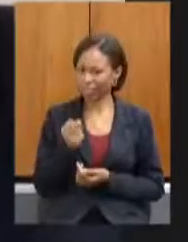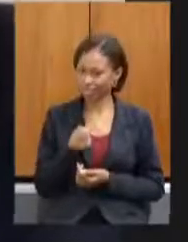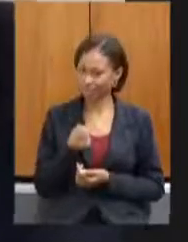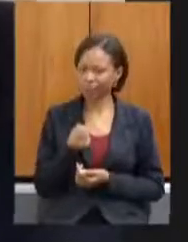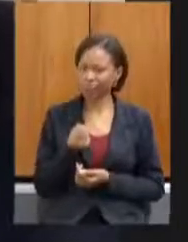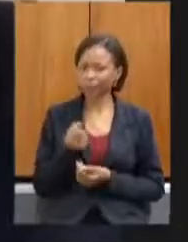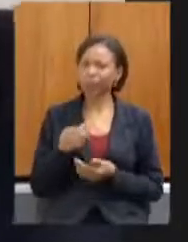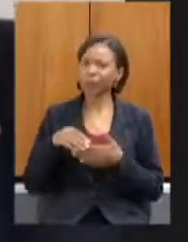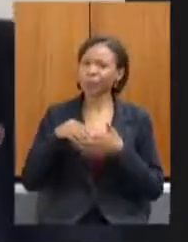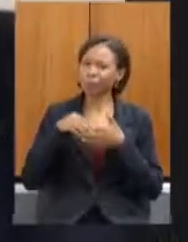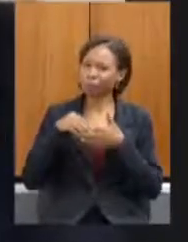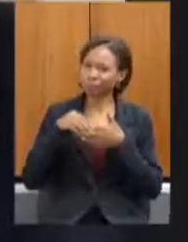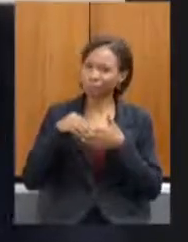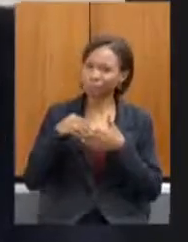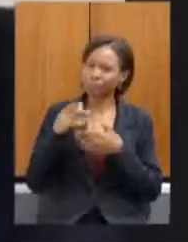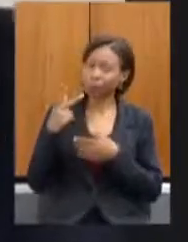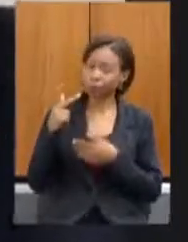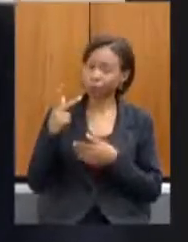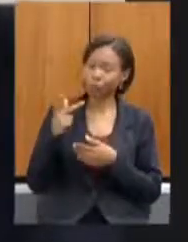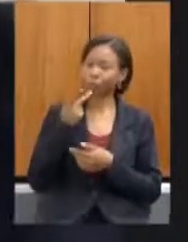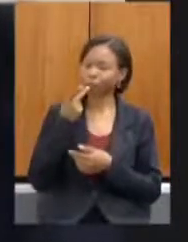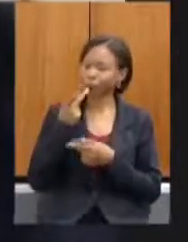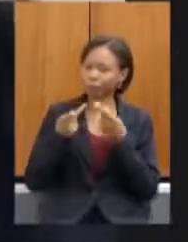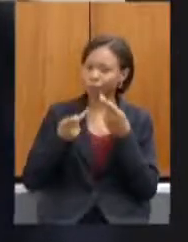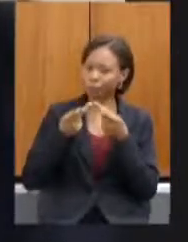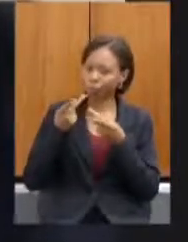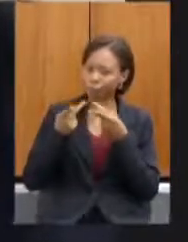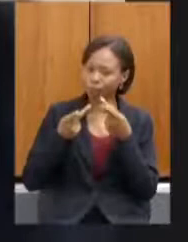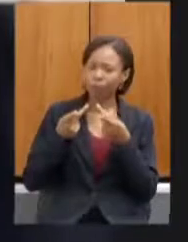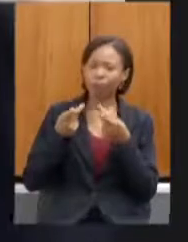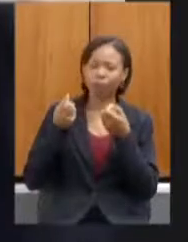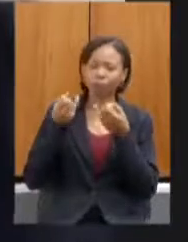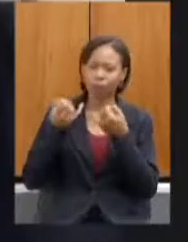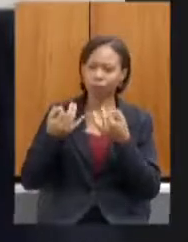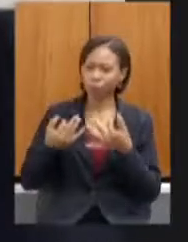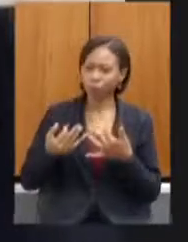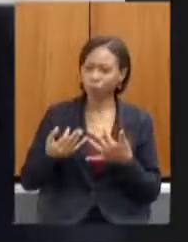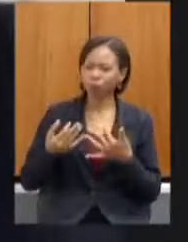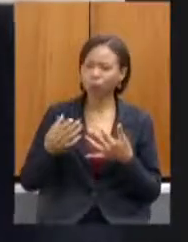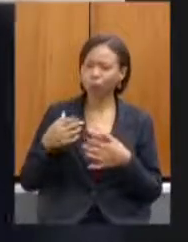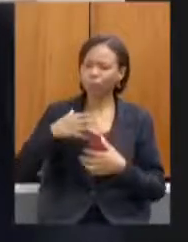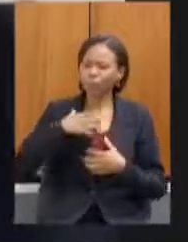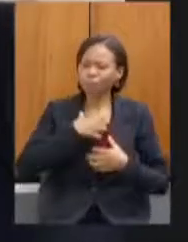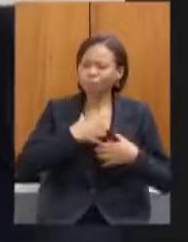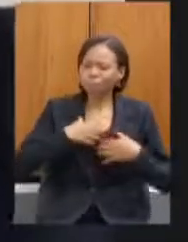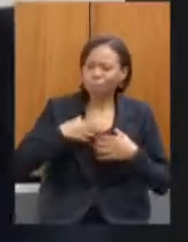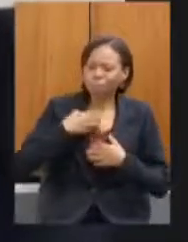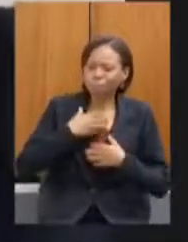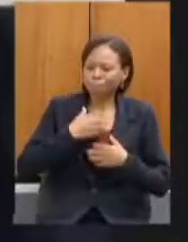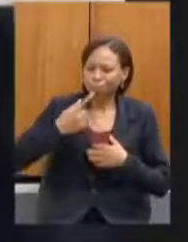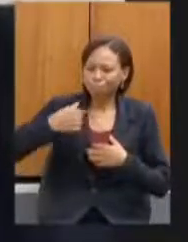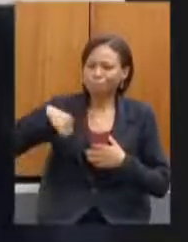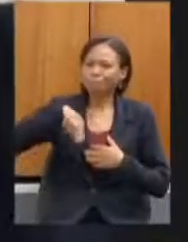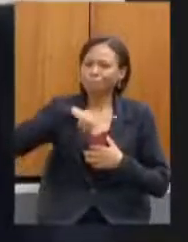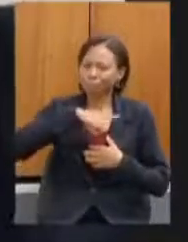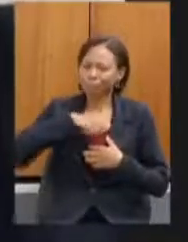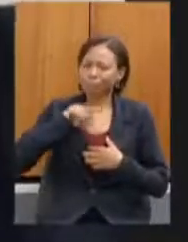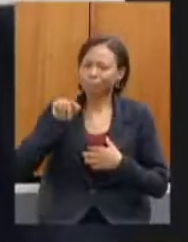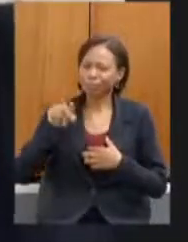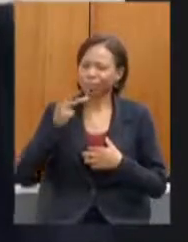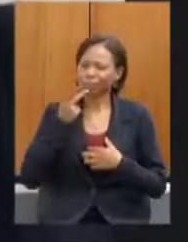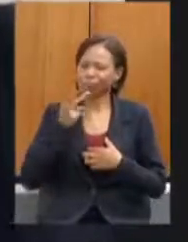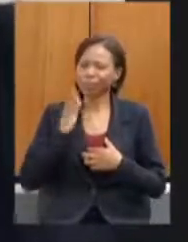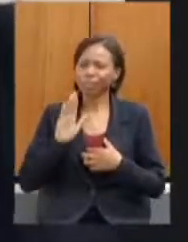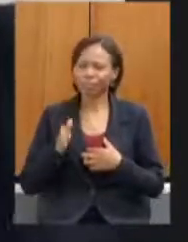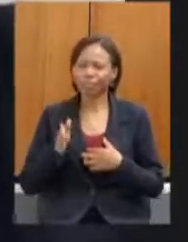pela pelas suas palavras que falou é todos os nossos anseios aí na sua primeira fala em nome do senhor